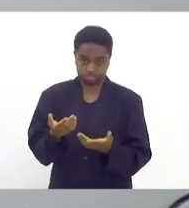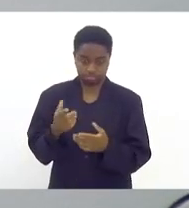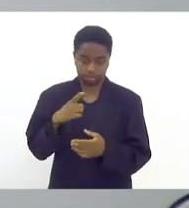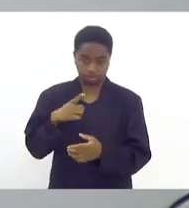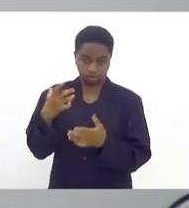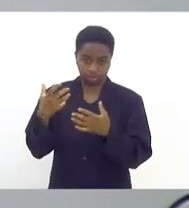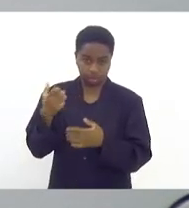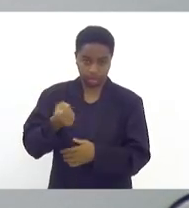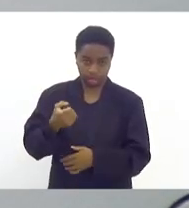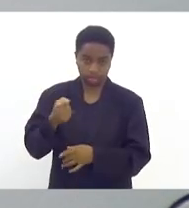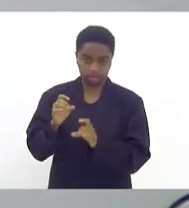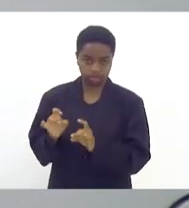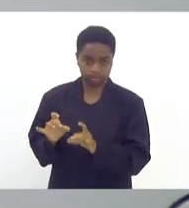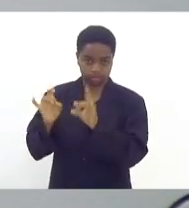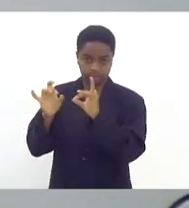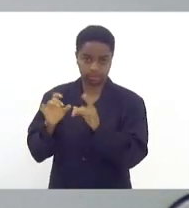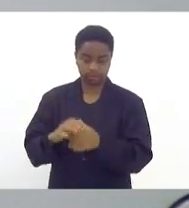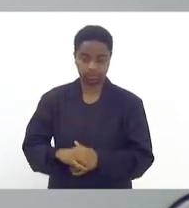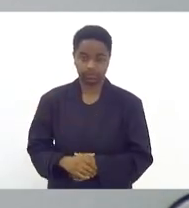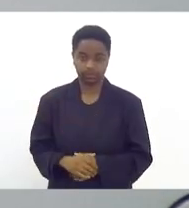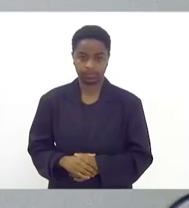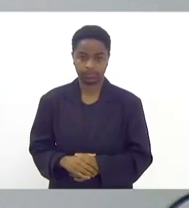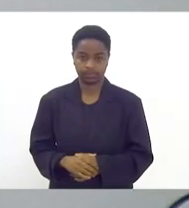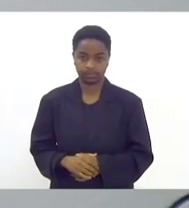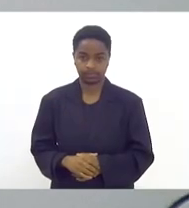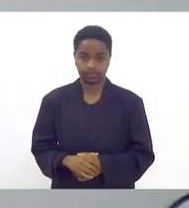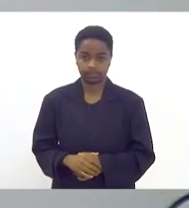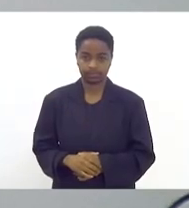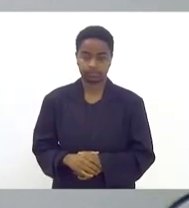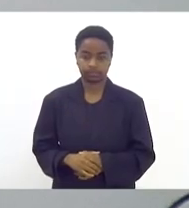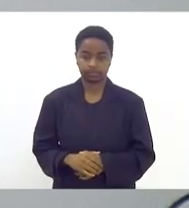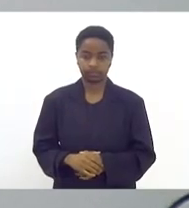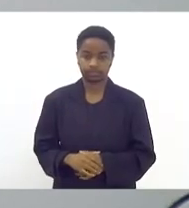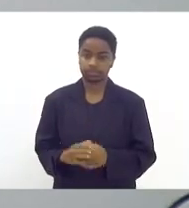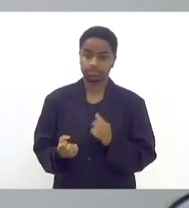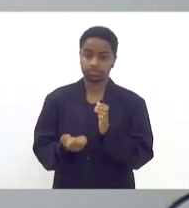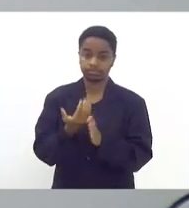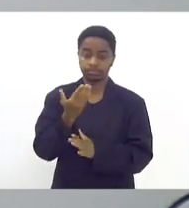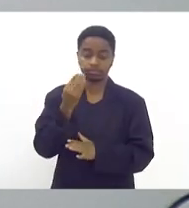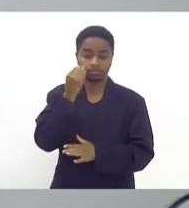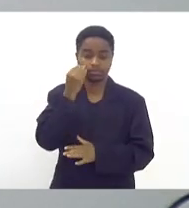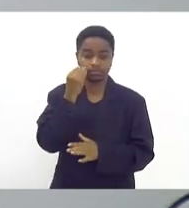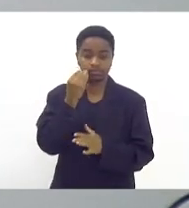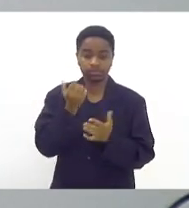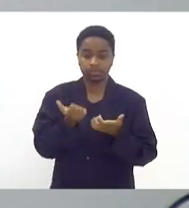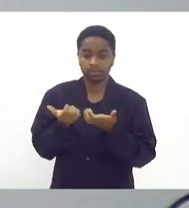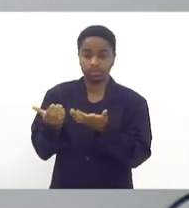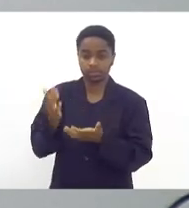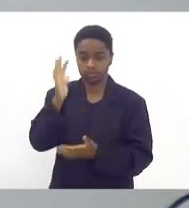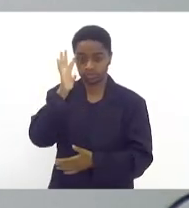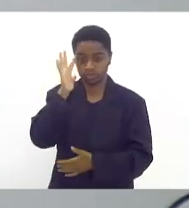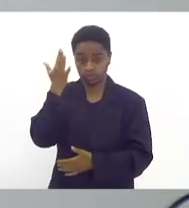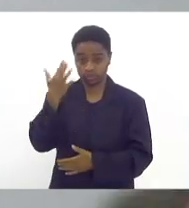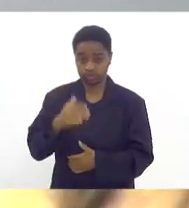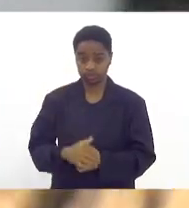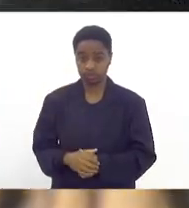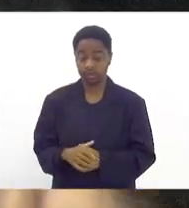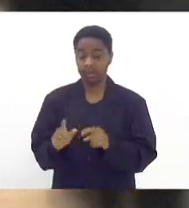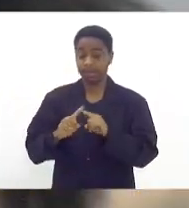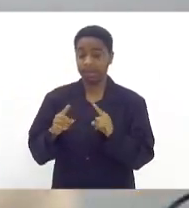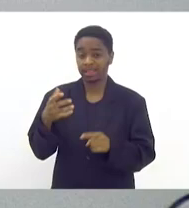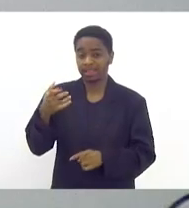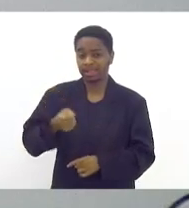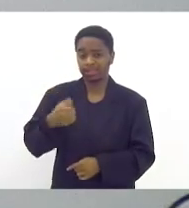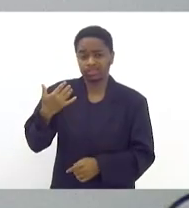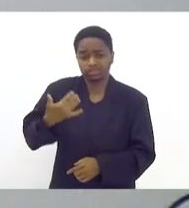especial ele surgiu como uma uma das soluções né só que esse Leite era muito